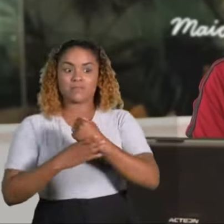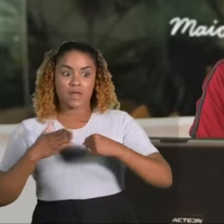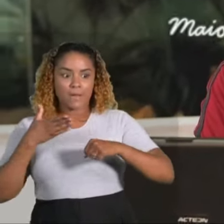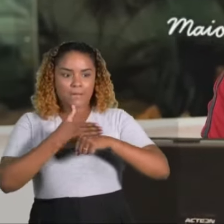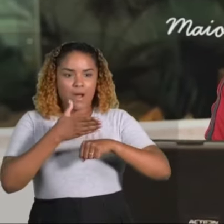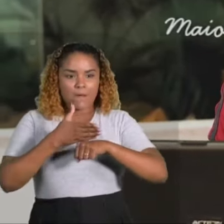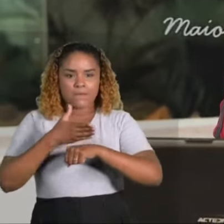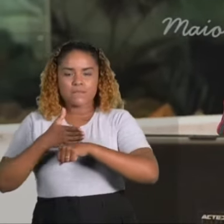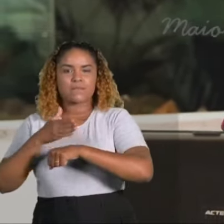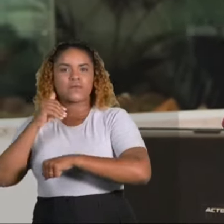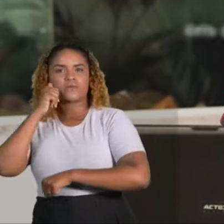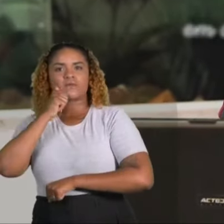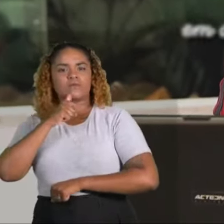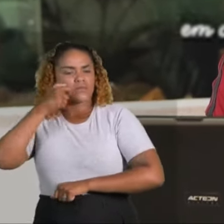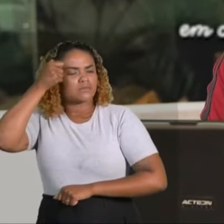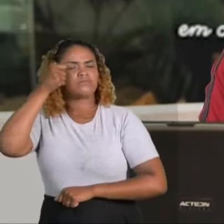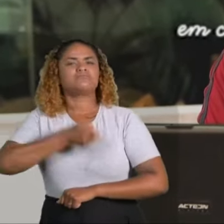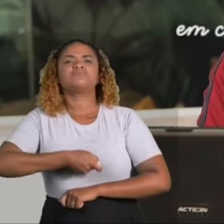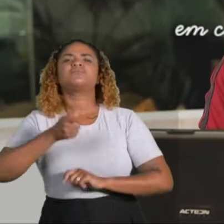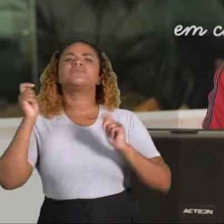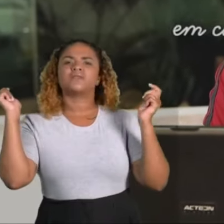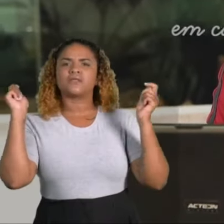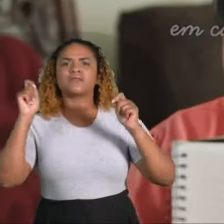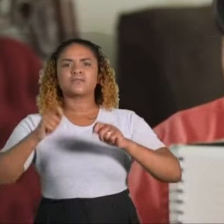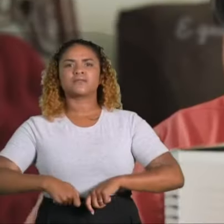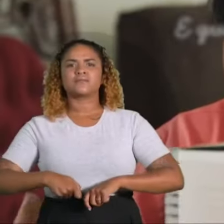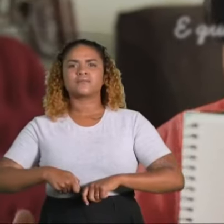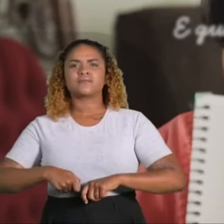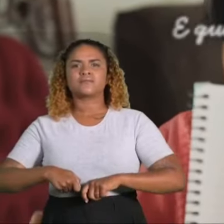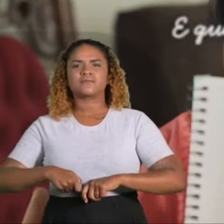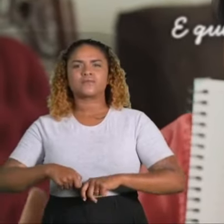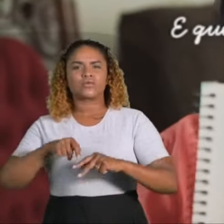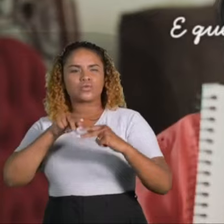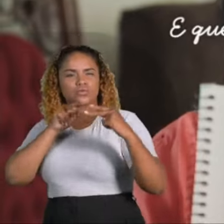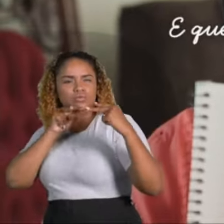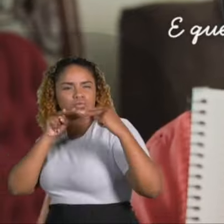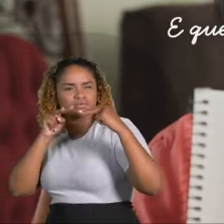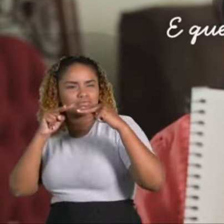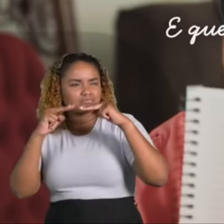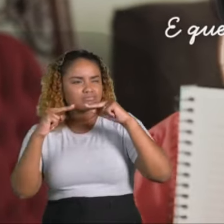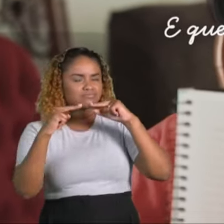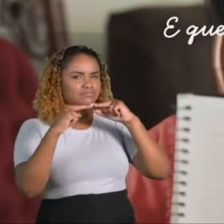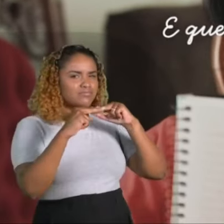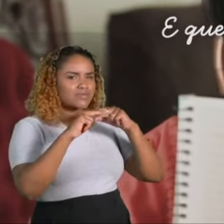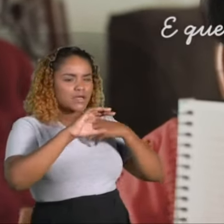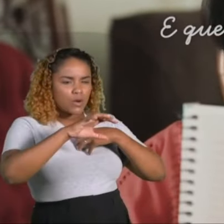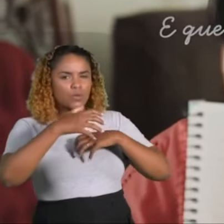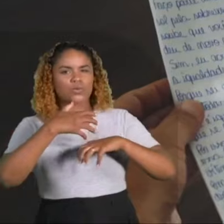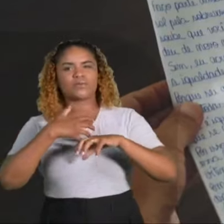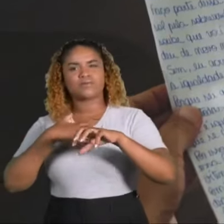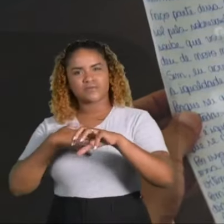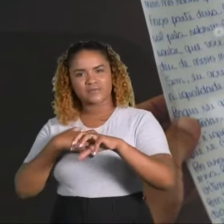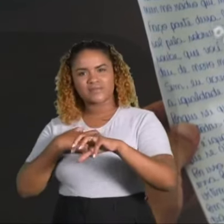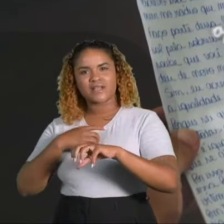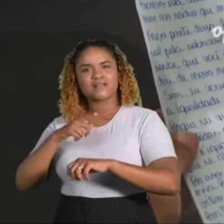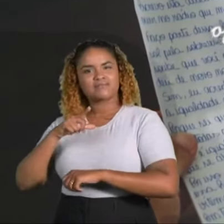Maior participação das mulheres em cargo de tomada de decisão. E que teu olhar generoso de